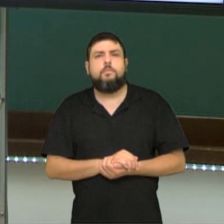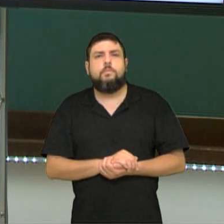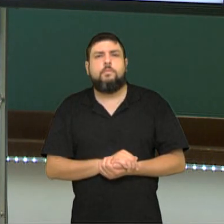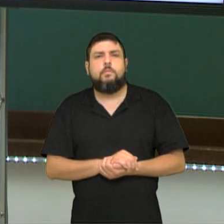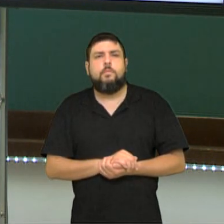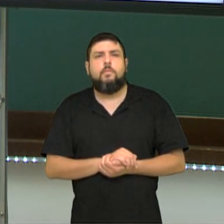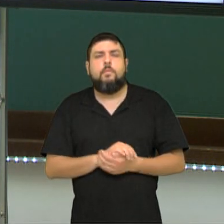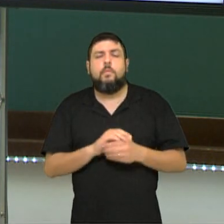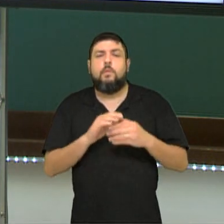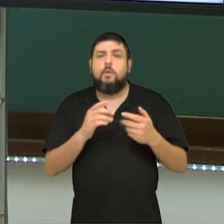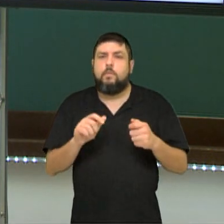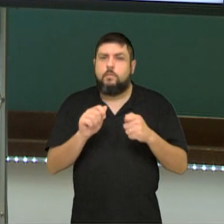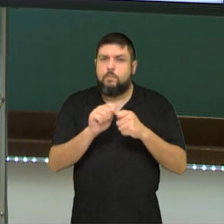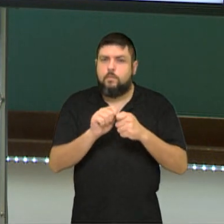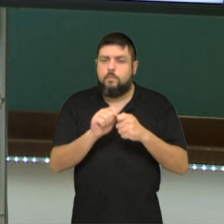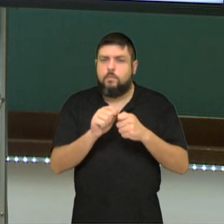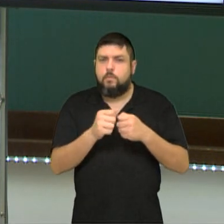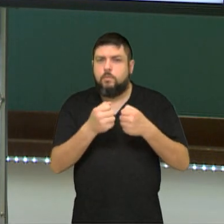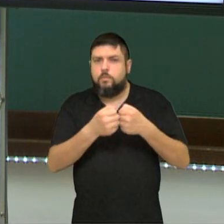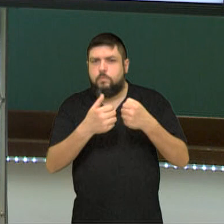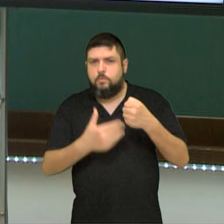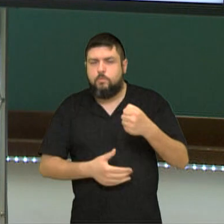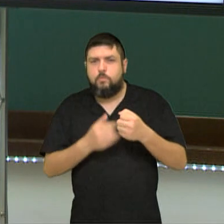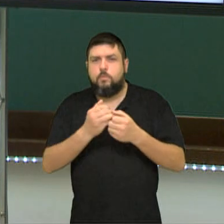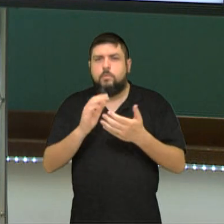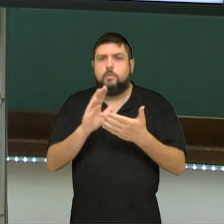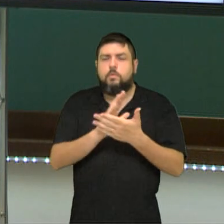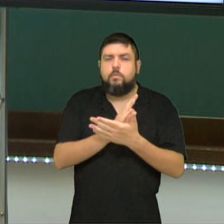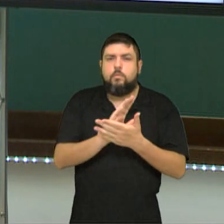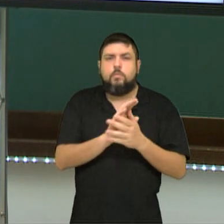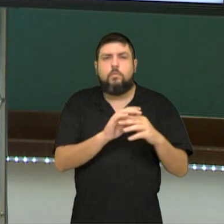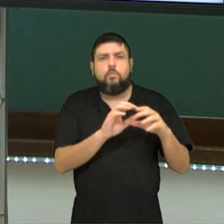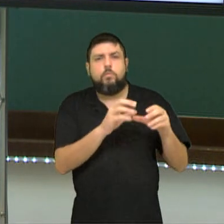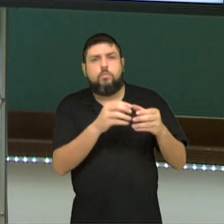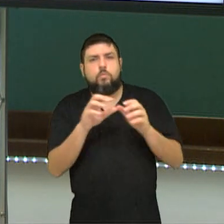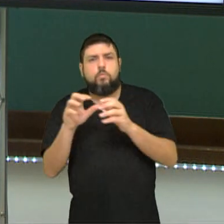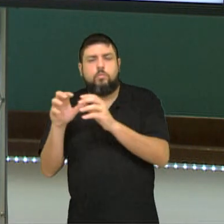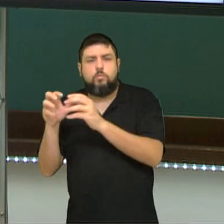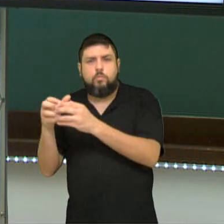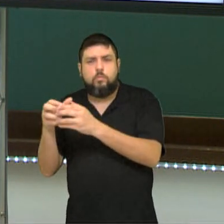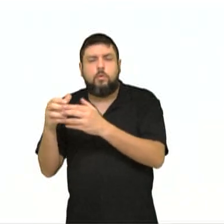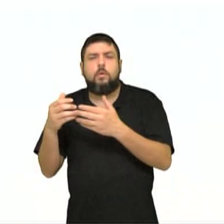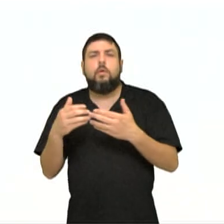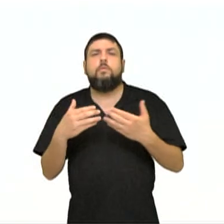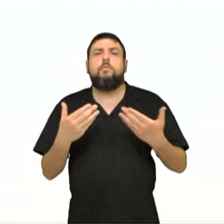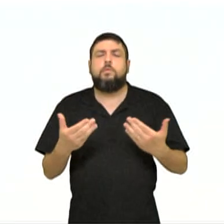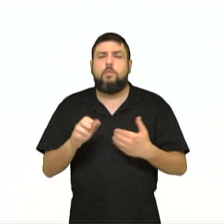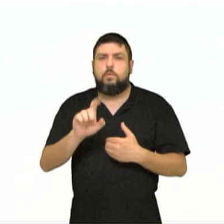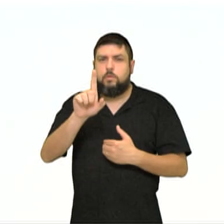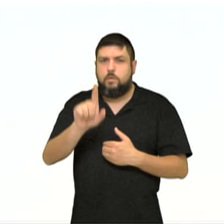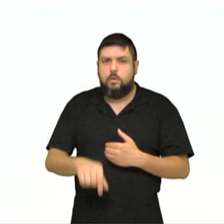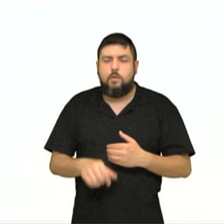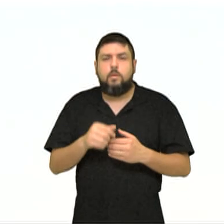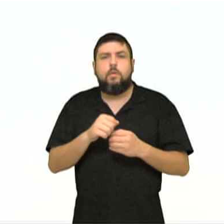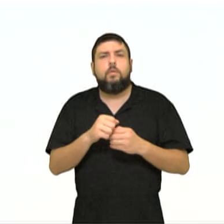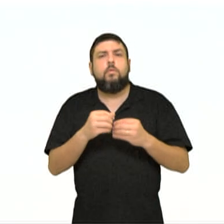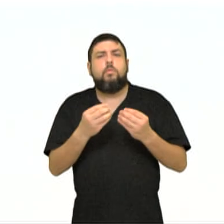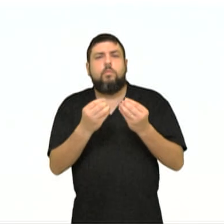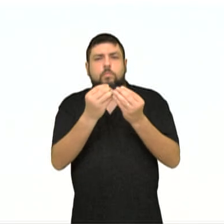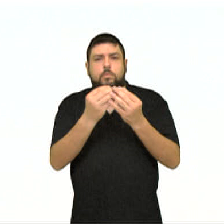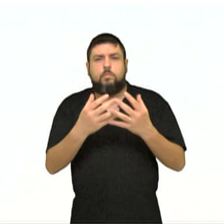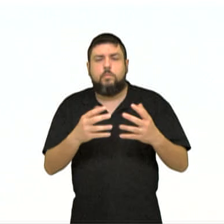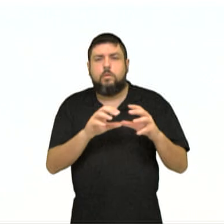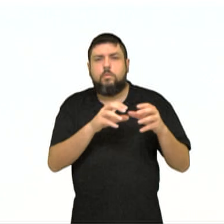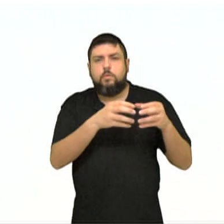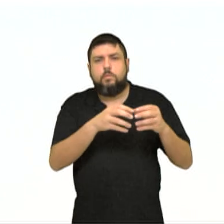feitos grupos no polinômio para poder identificar o termo comum. Por isso, chamamos de fatoração por agrupamento. E